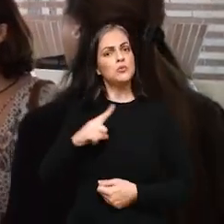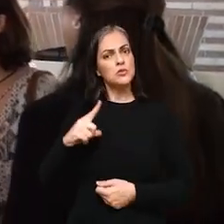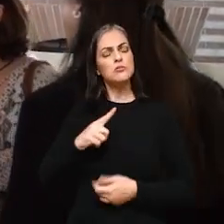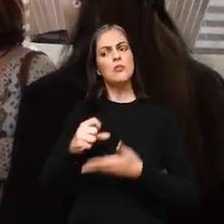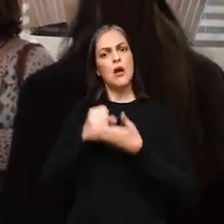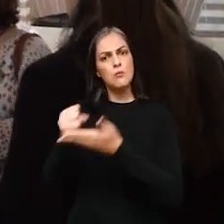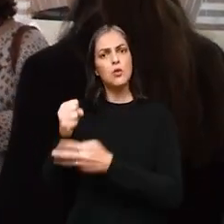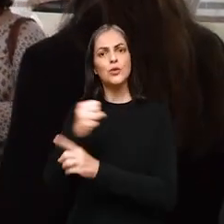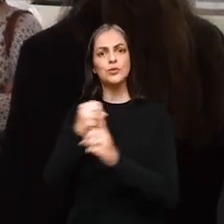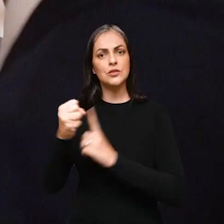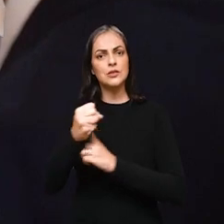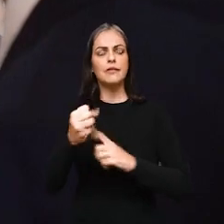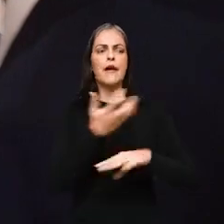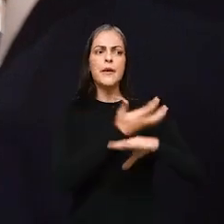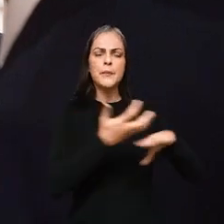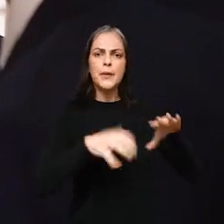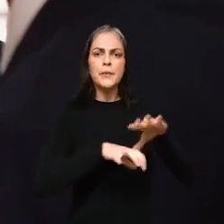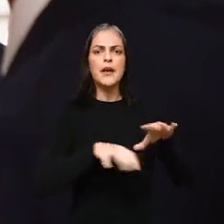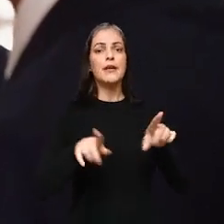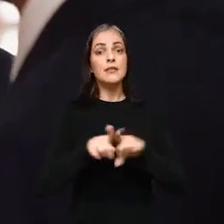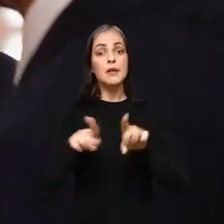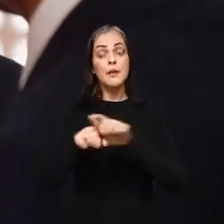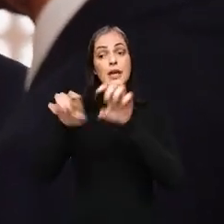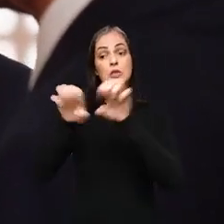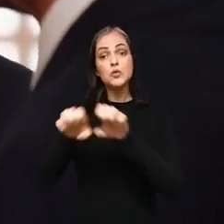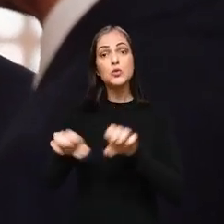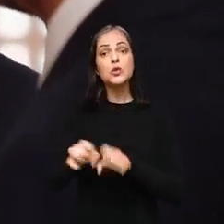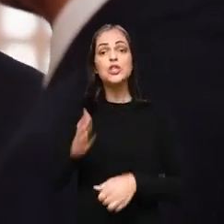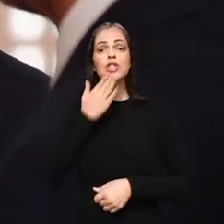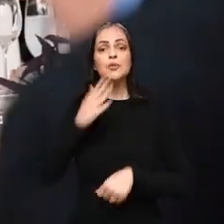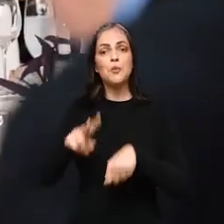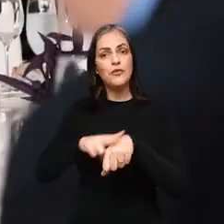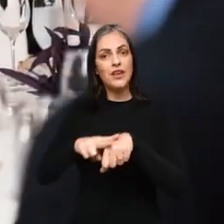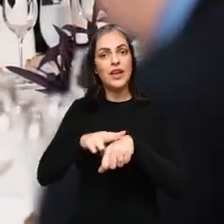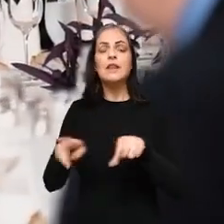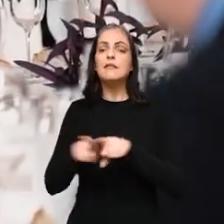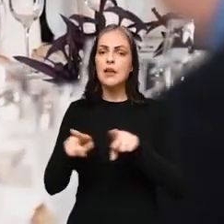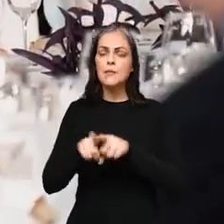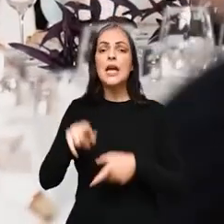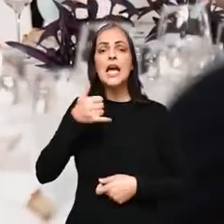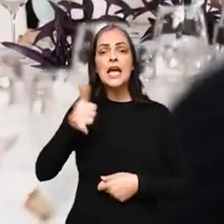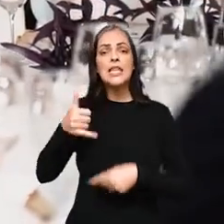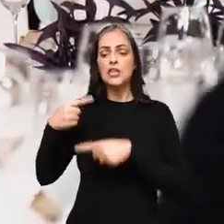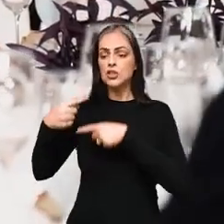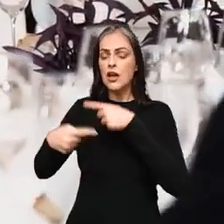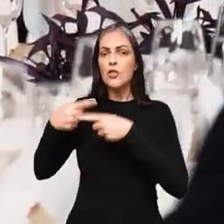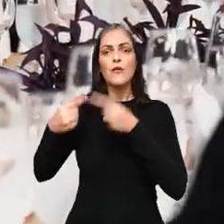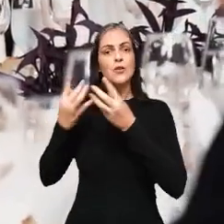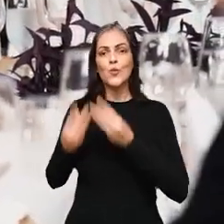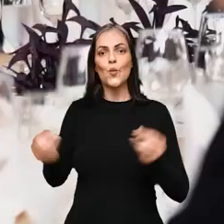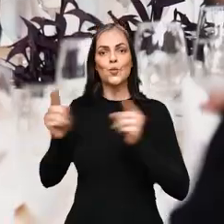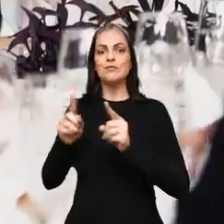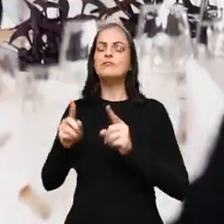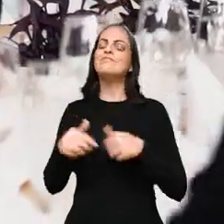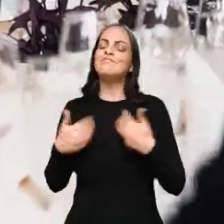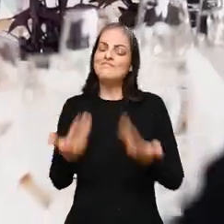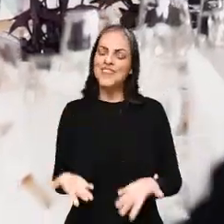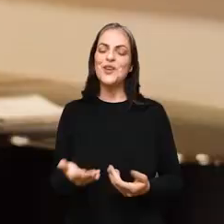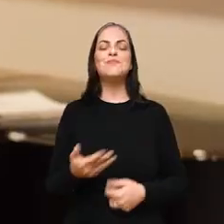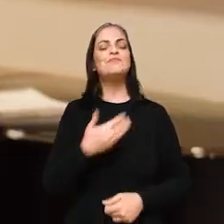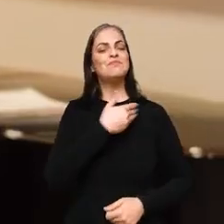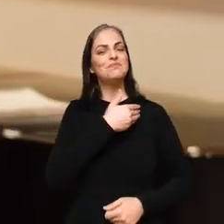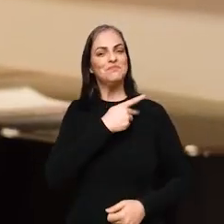sociais, ambientais, de infraestrutura verde e também de energia renovável. Acho que o presidente Lula, além